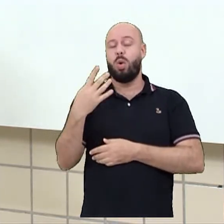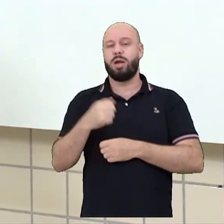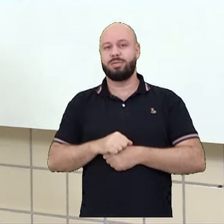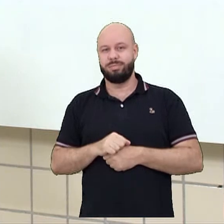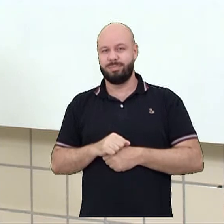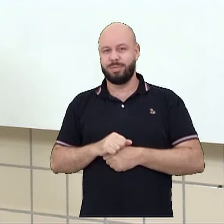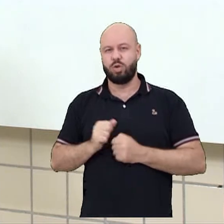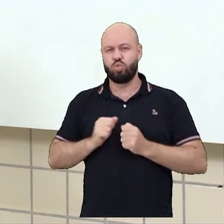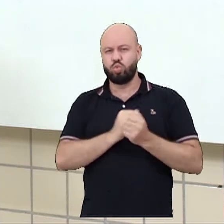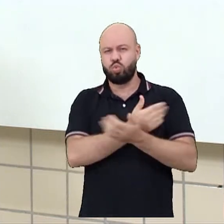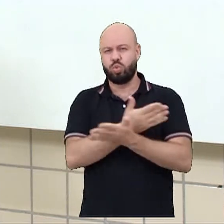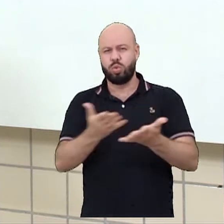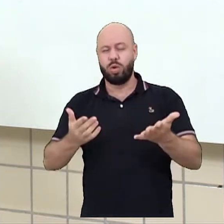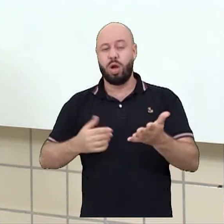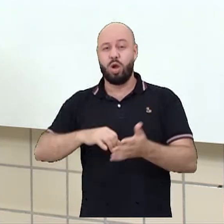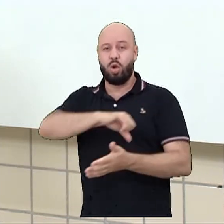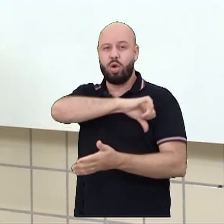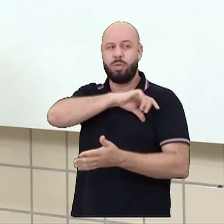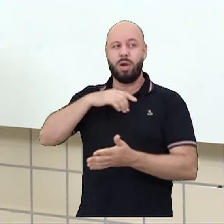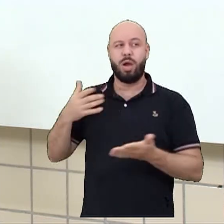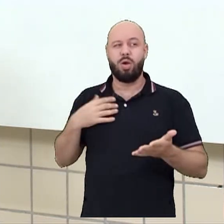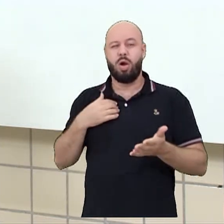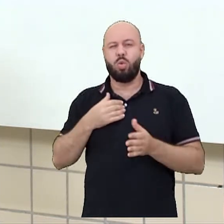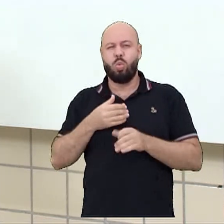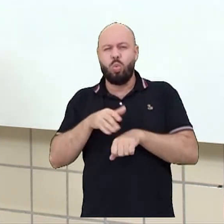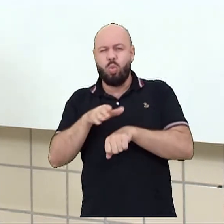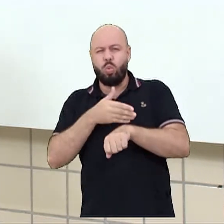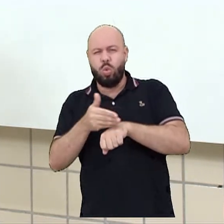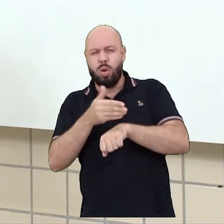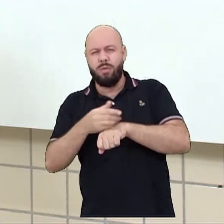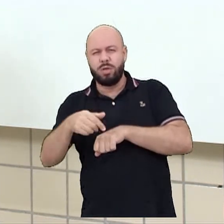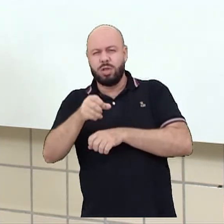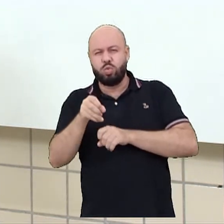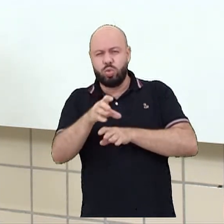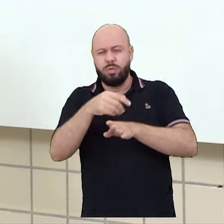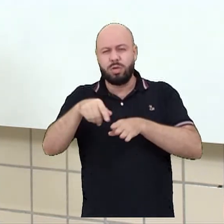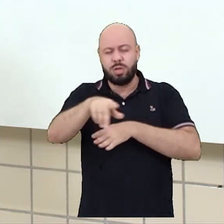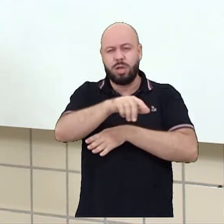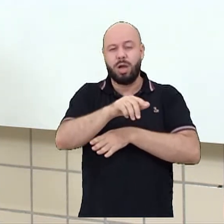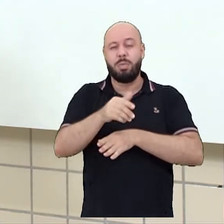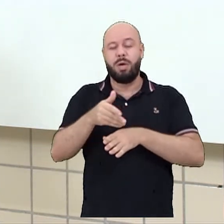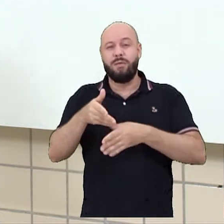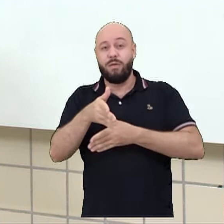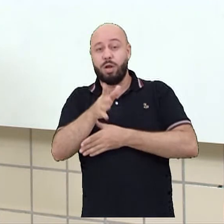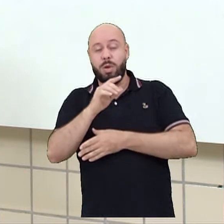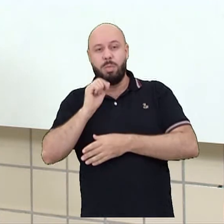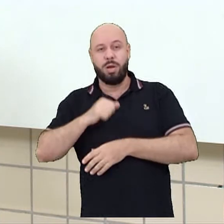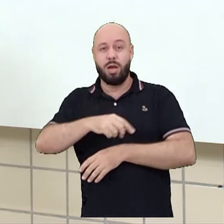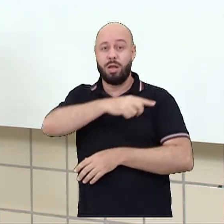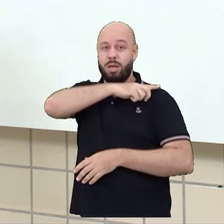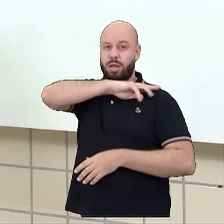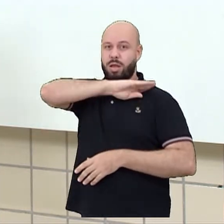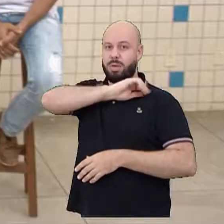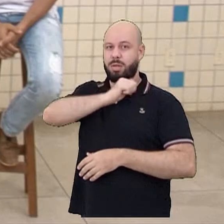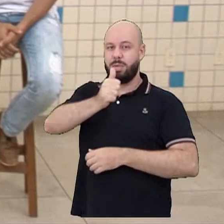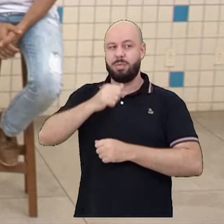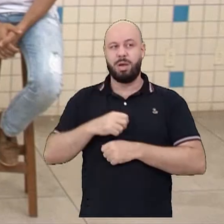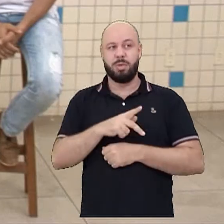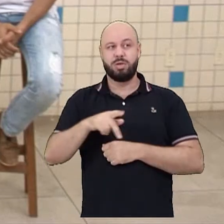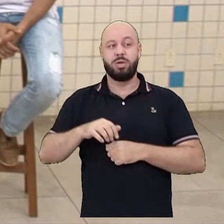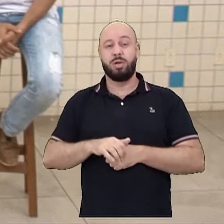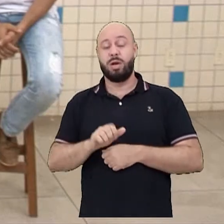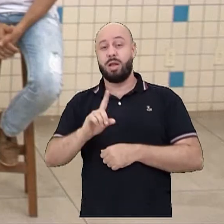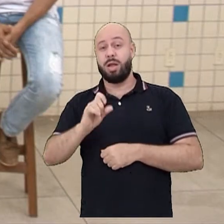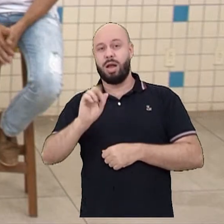que vocês, alunos de 9º ano, saiam daqui preparados para essa nova etapa da vida de vocês, que é o ensino médio, não é mesmo, professor Darlan?